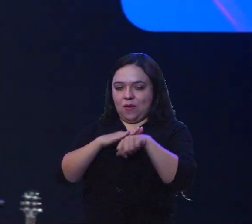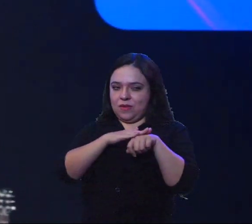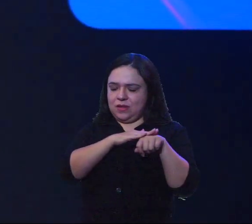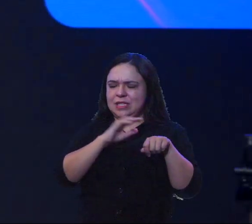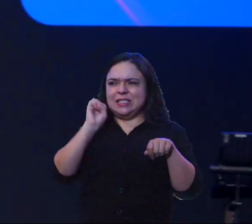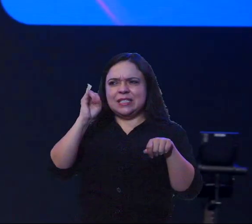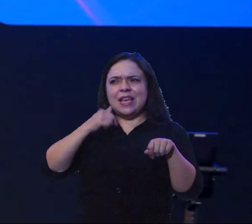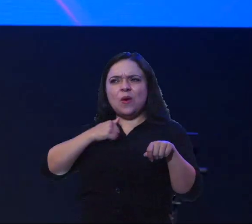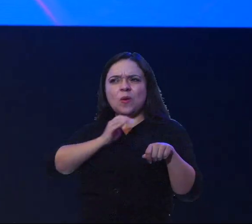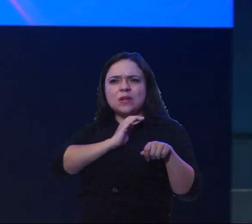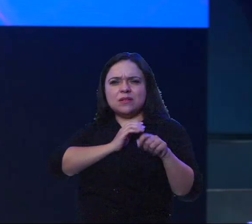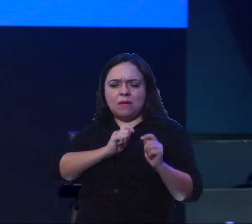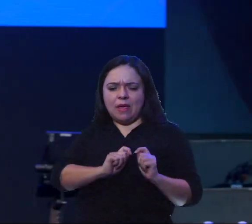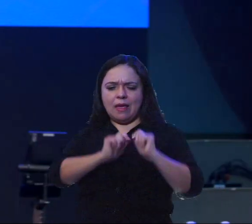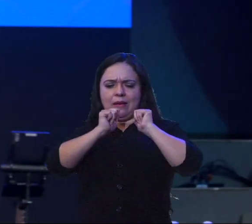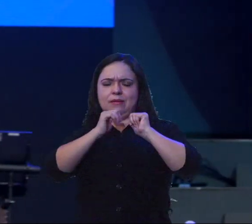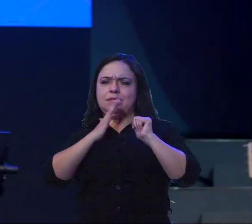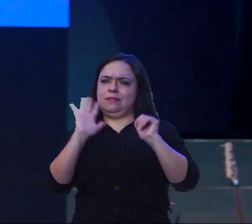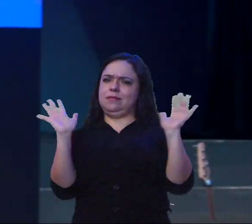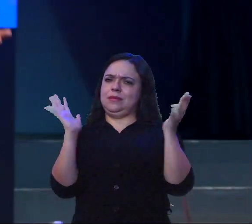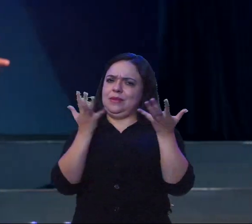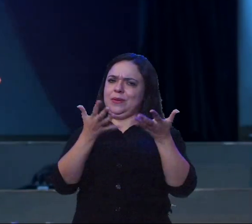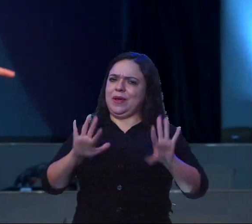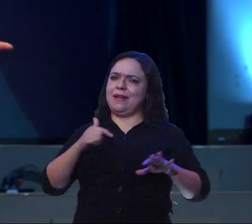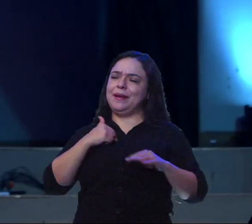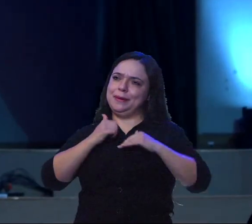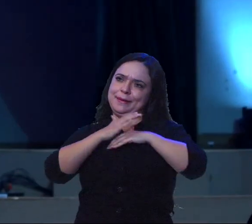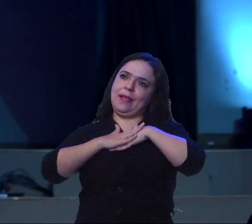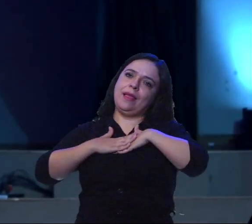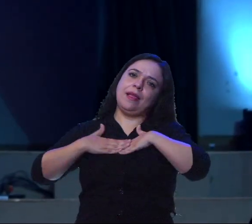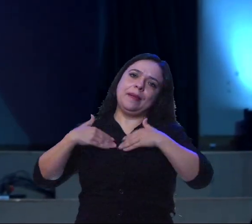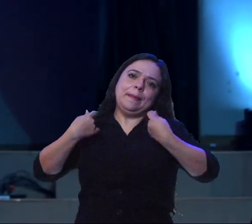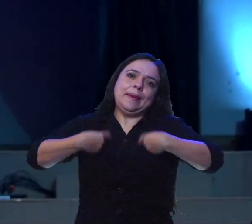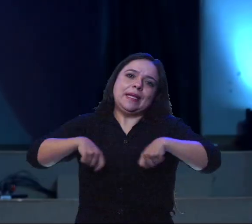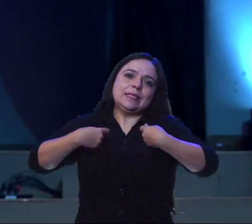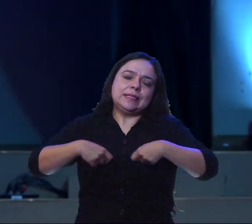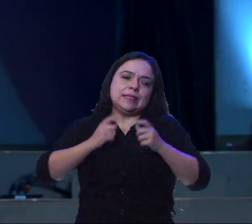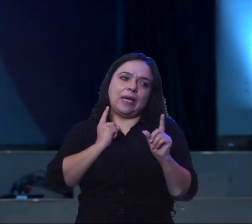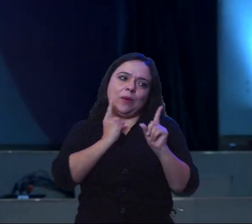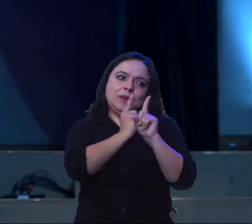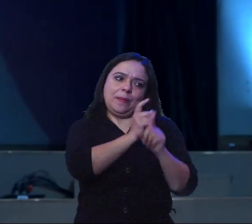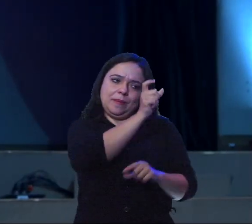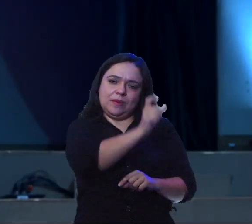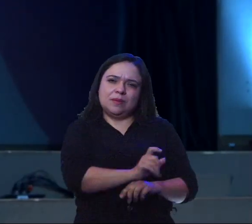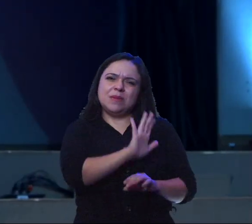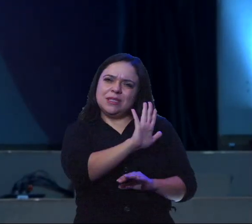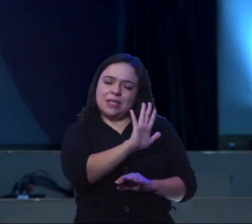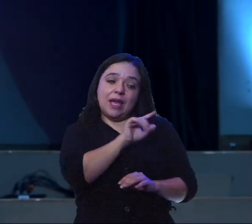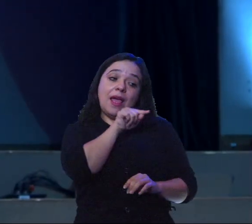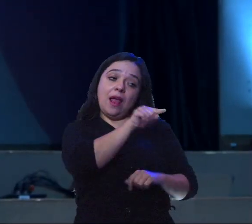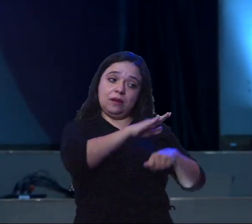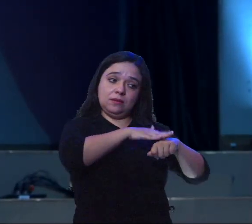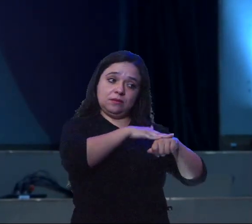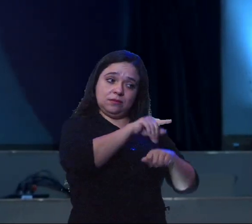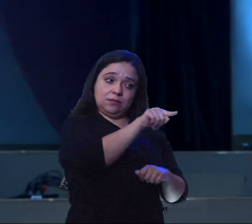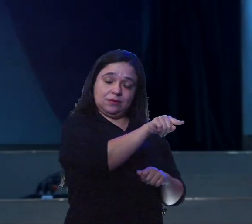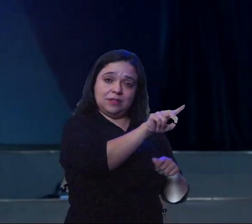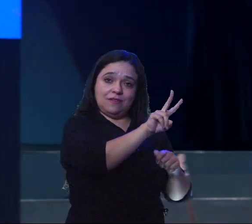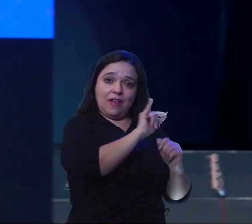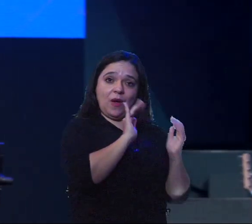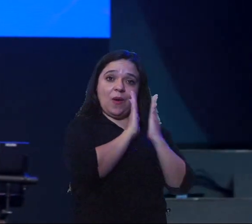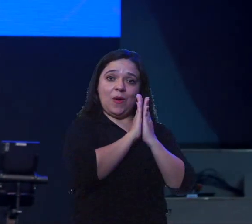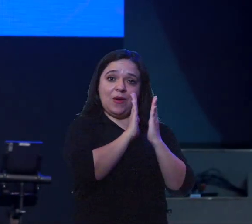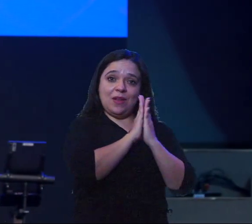é só coisa do meu coração, porque o nosso coração é enganoso, e eu estou carente, né? Estou querendo encontrar alguém, que parta dele nós